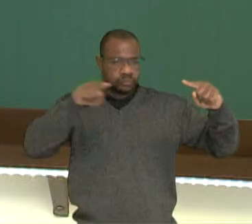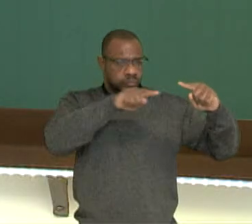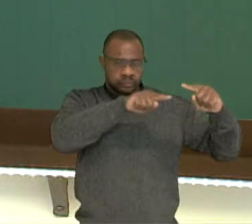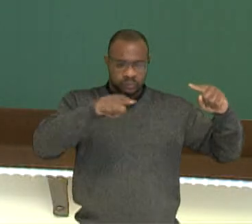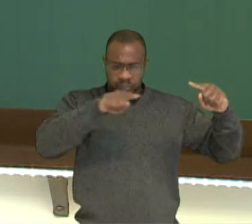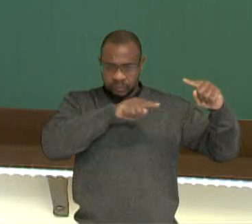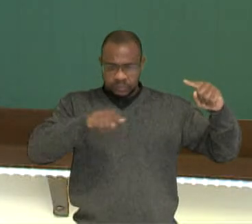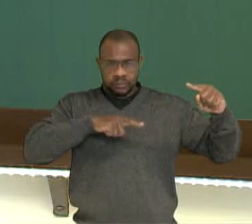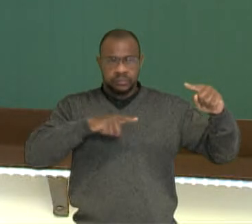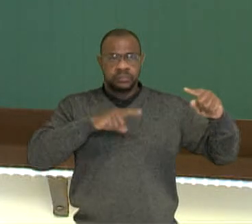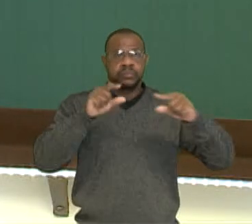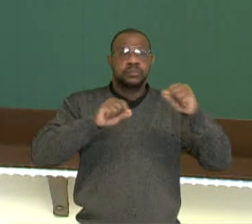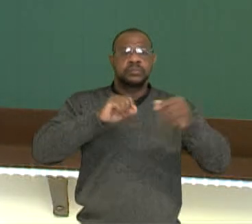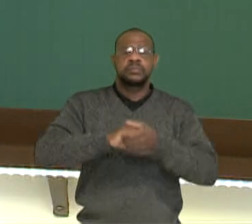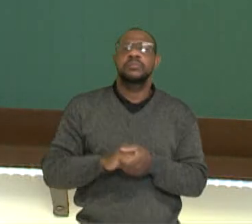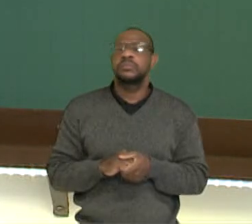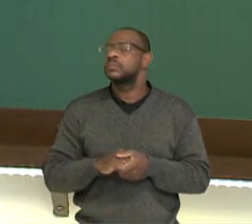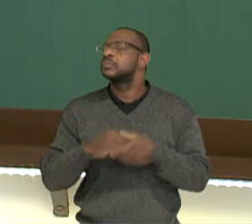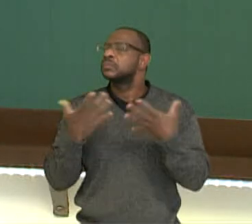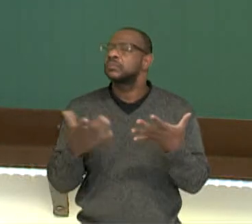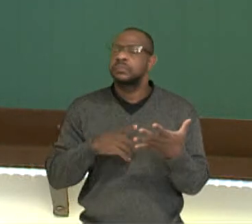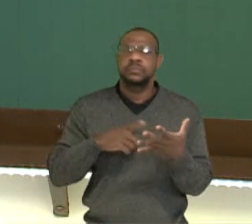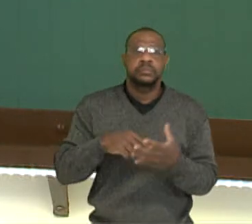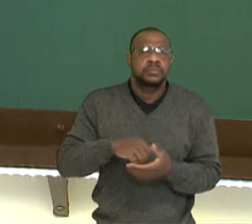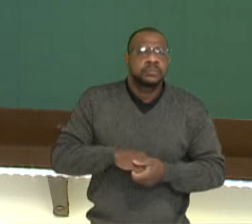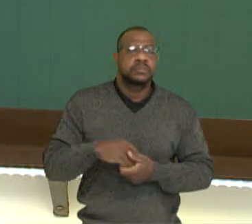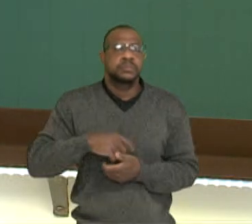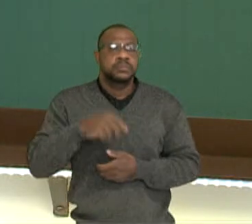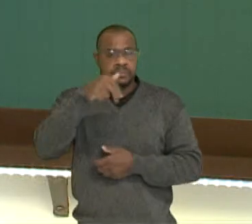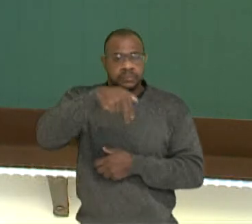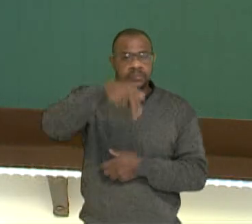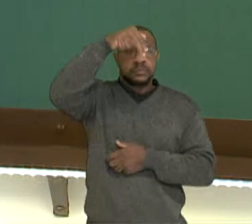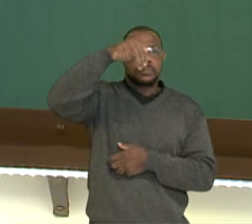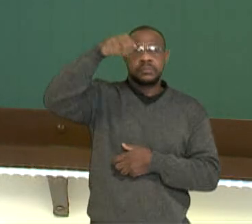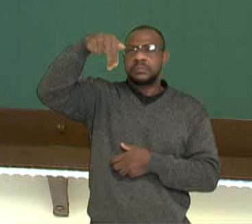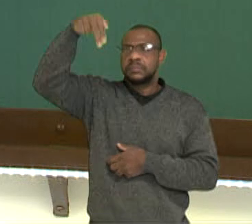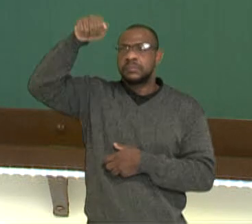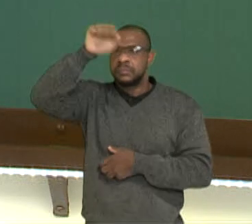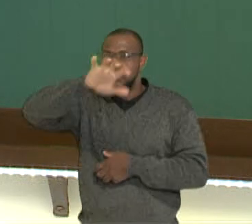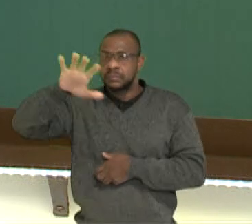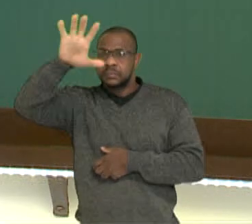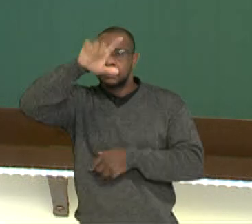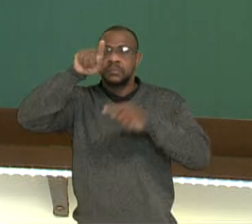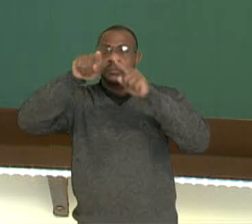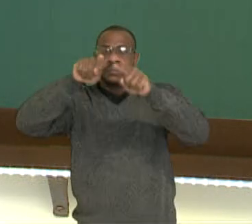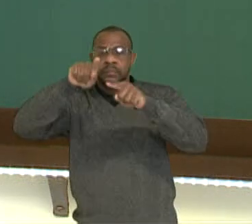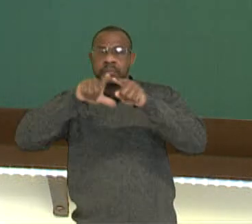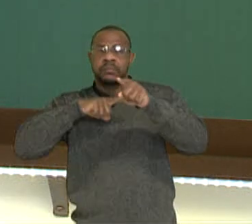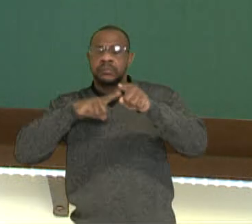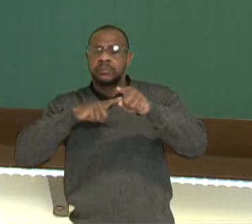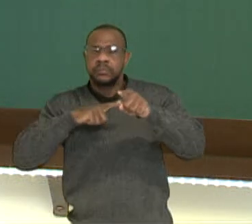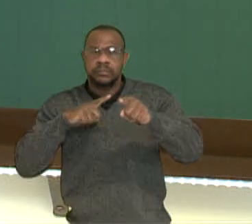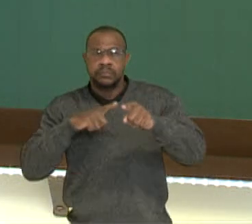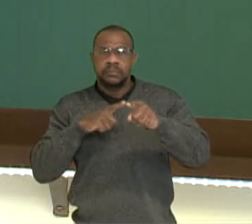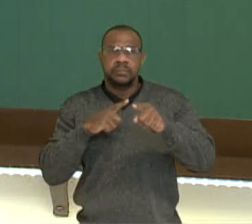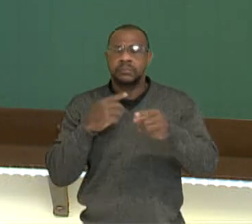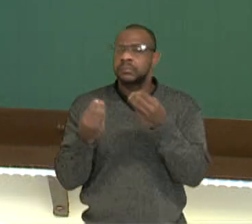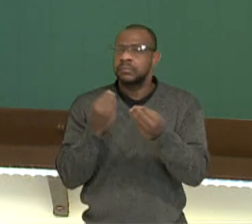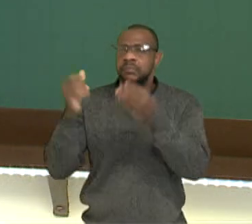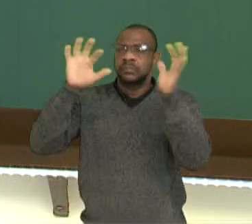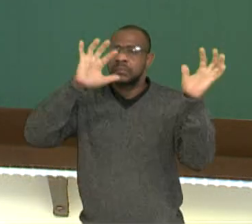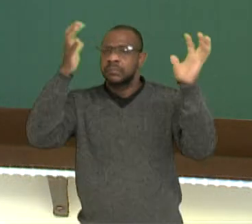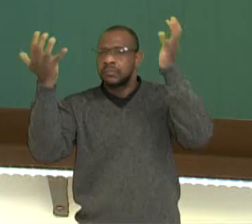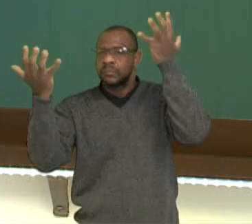continente europeu, que encontra-se localizado no hemisfério norte, esta característica de localização estará moldando este tipo